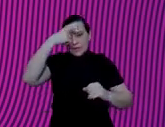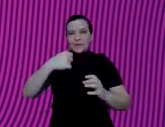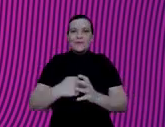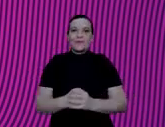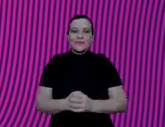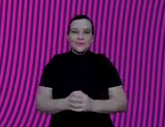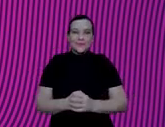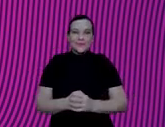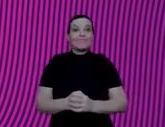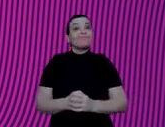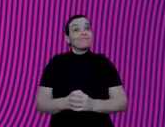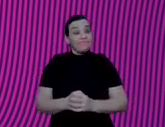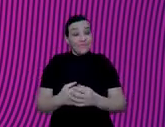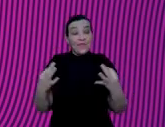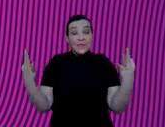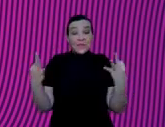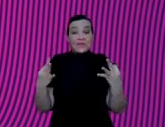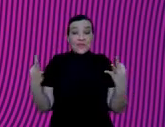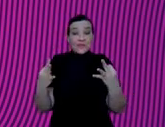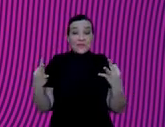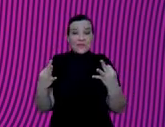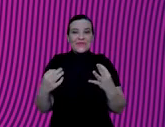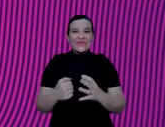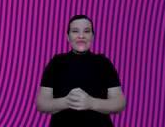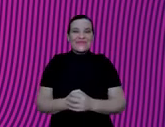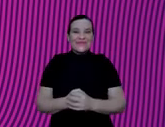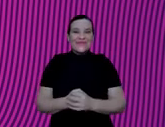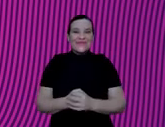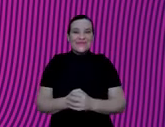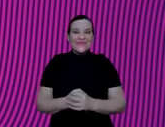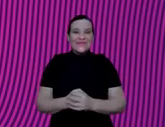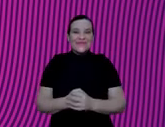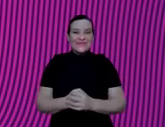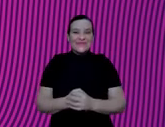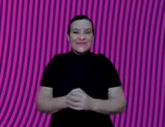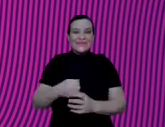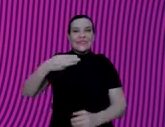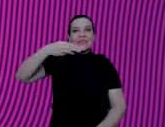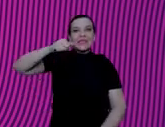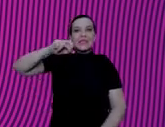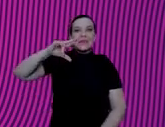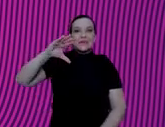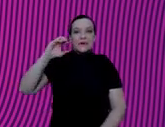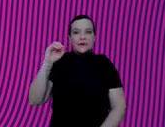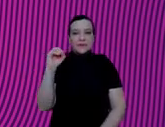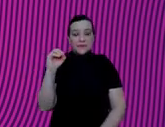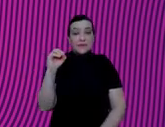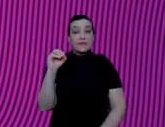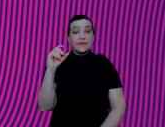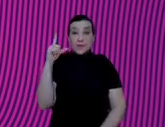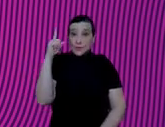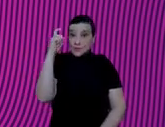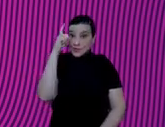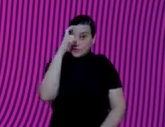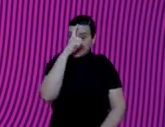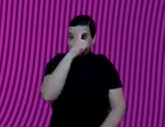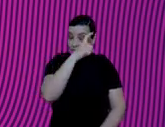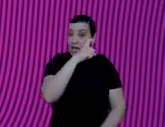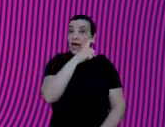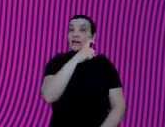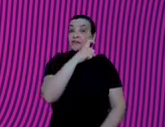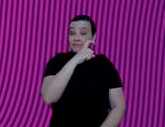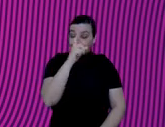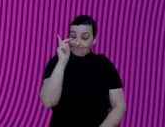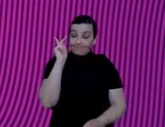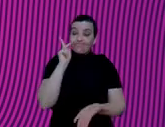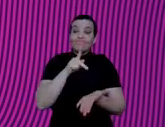Perfeito, perfeito. Márcio, essa é uma dificuldade muitas vezes, né? Eu me lembro